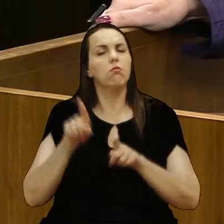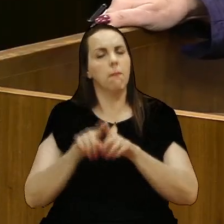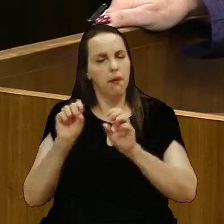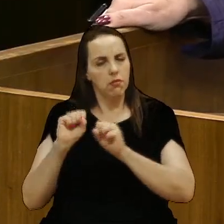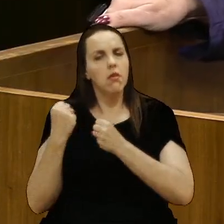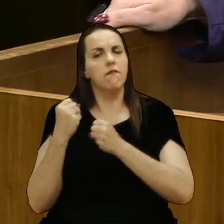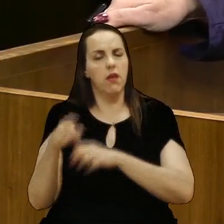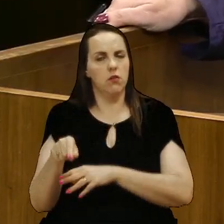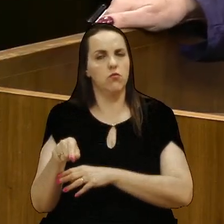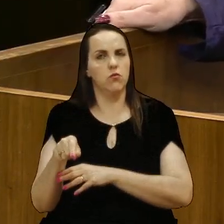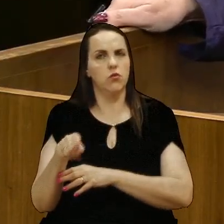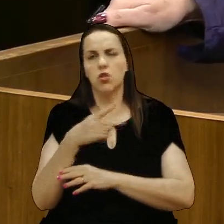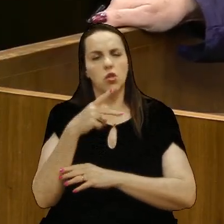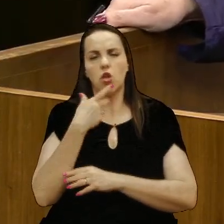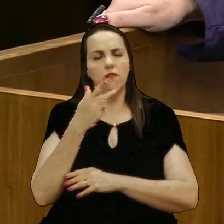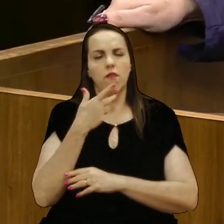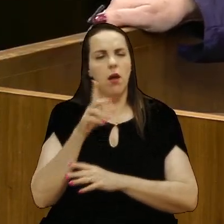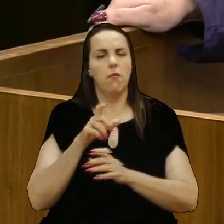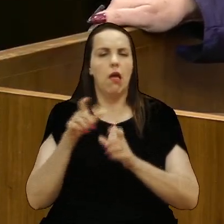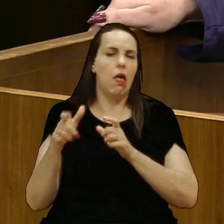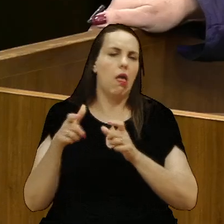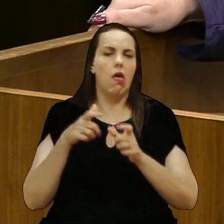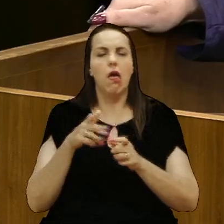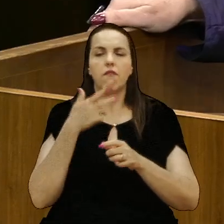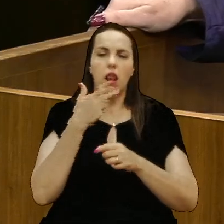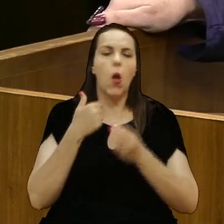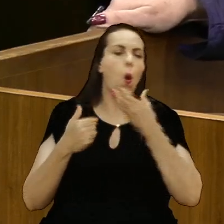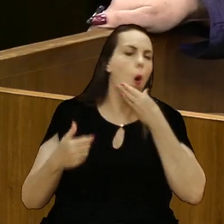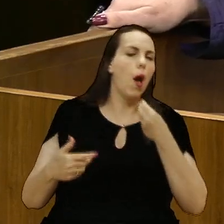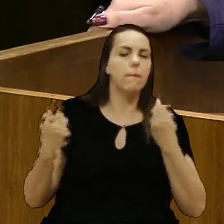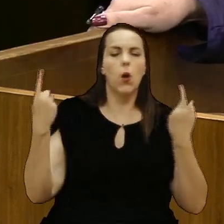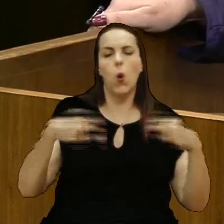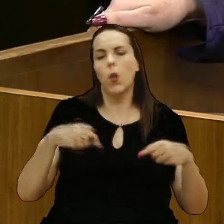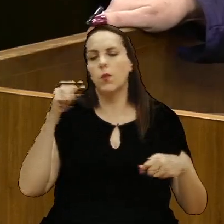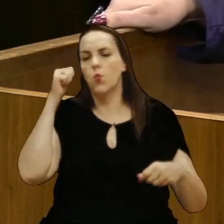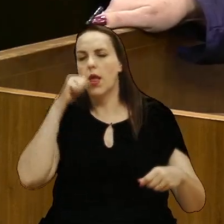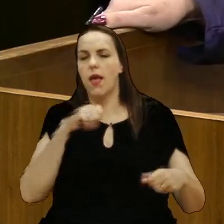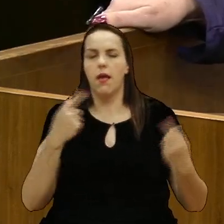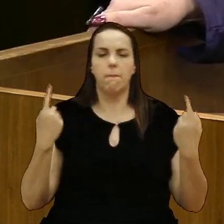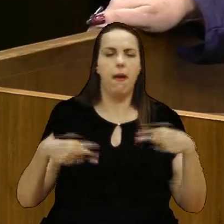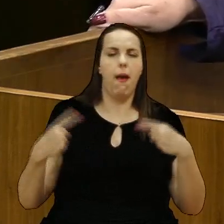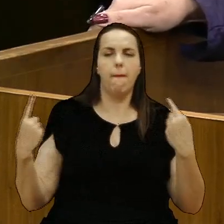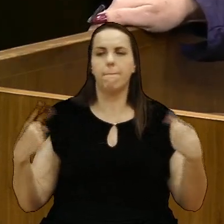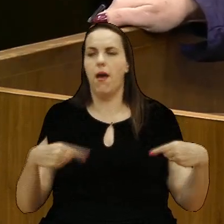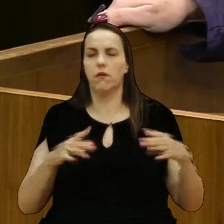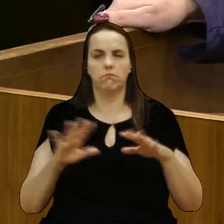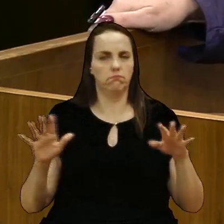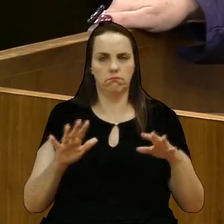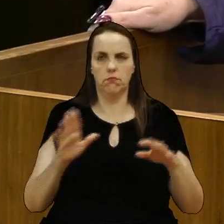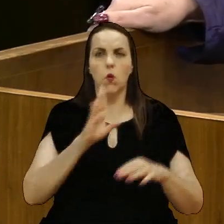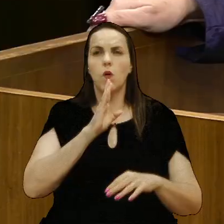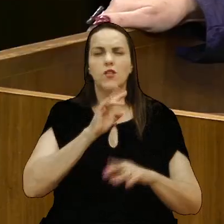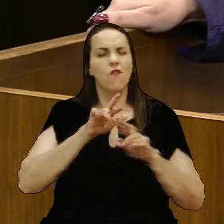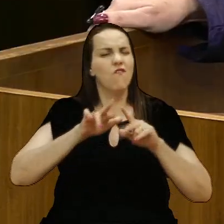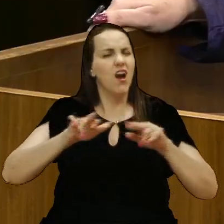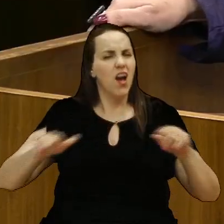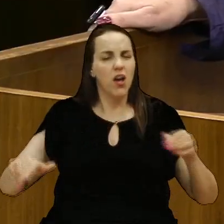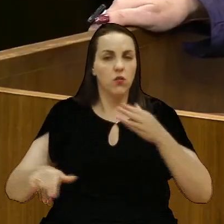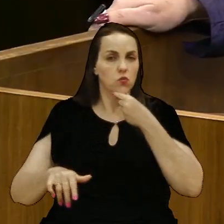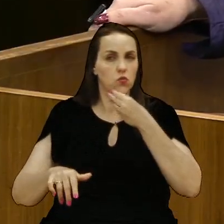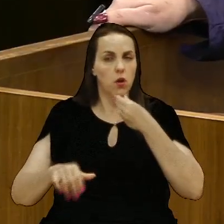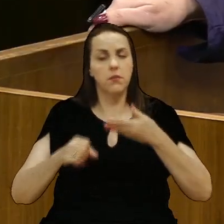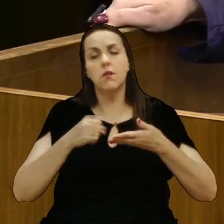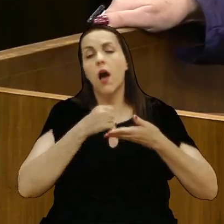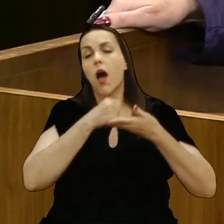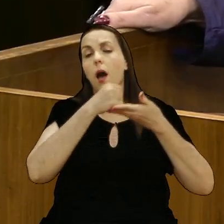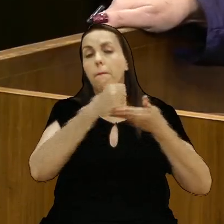defendem. E não vamos cair no joguinho de dizer que é homens contra mulheres, porque eu conheço vários homens, inclusive